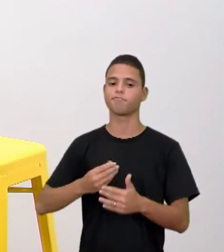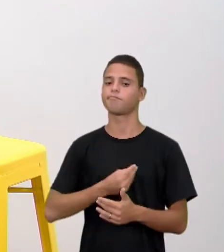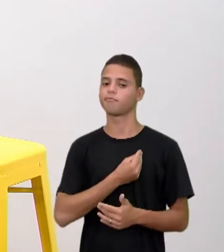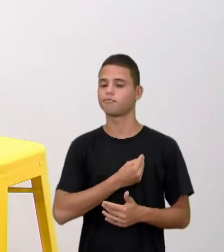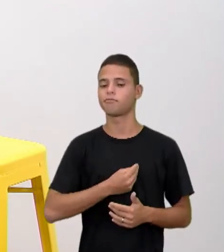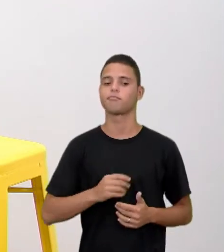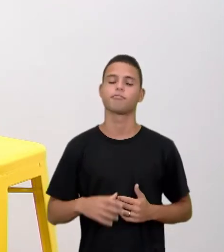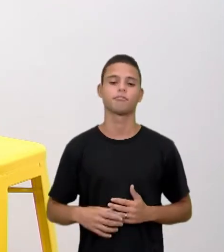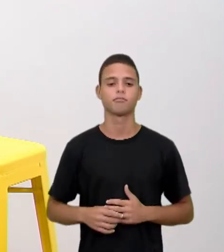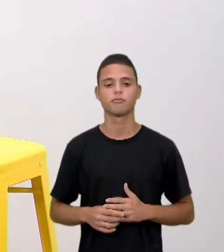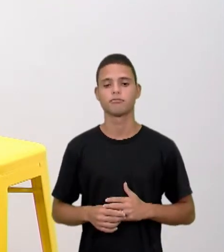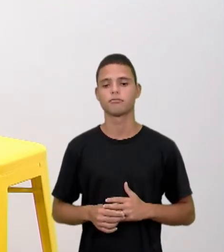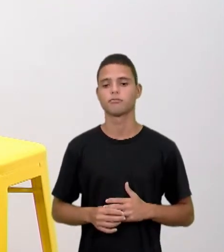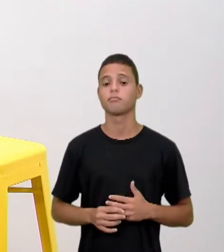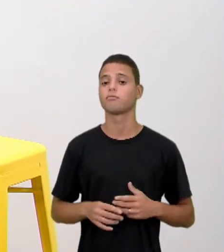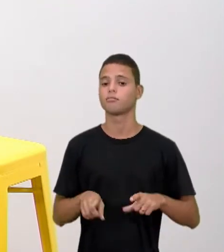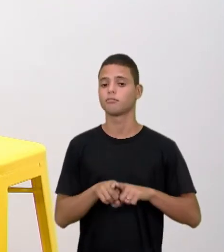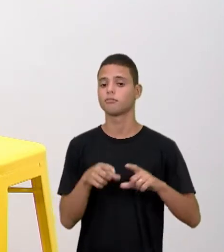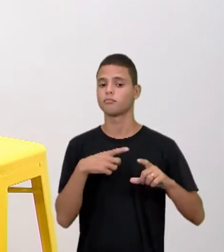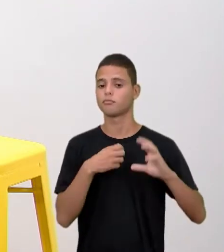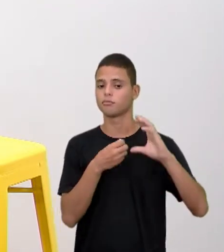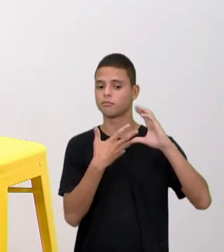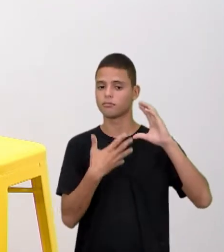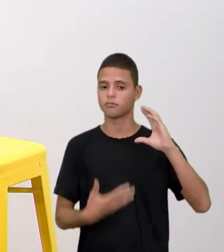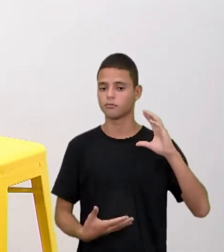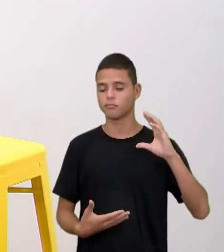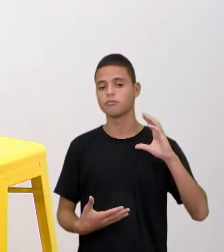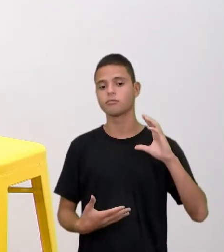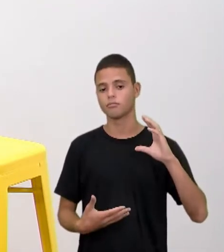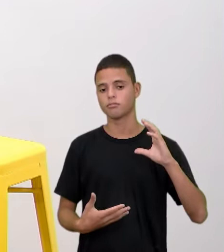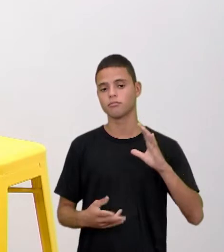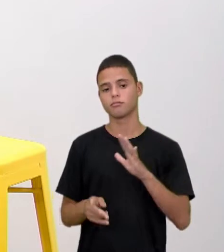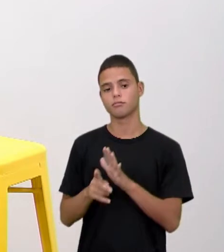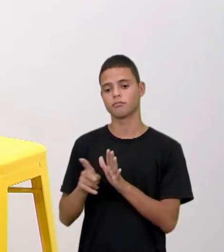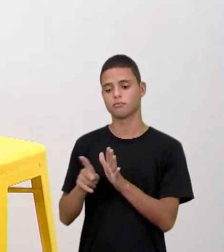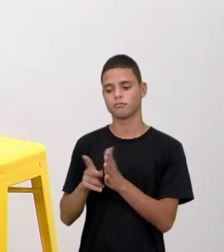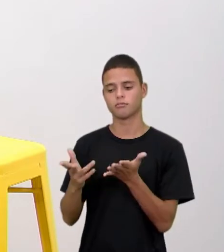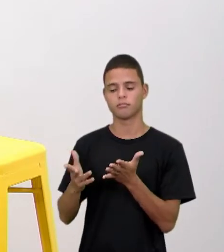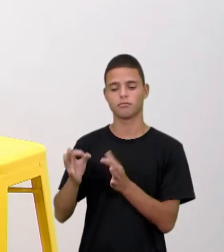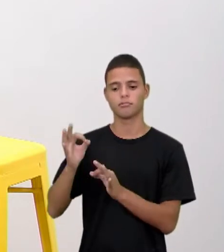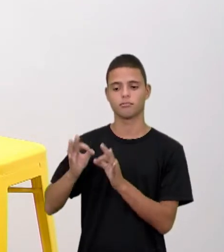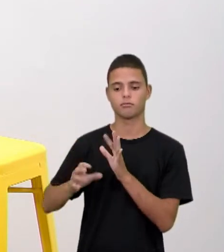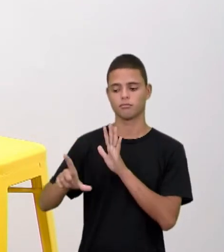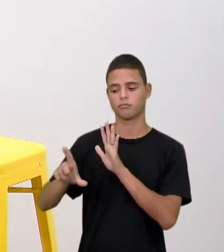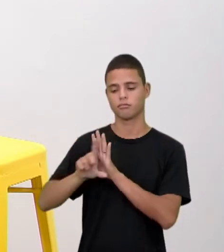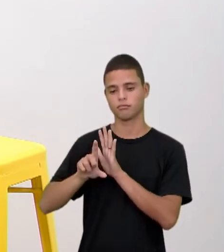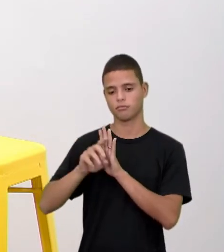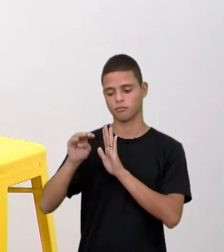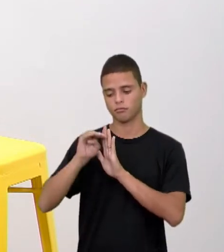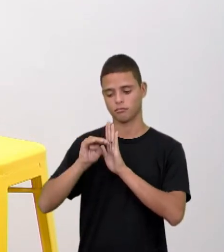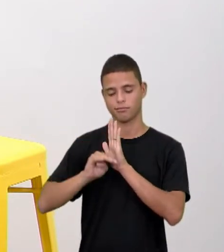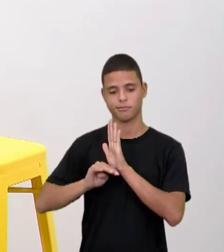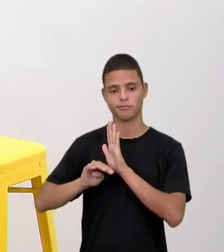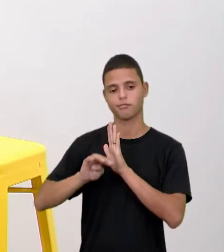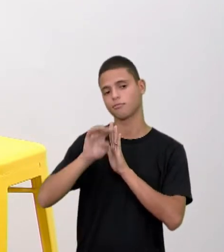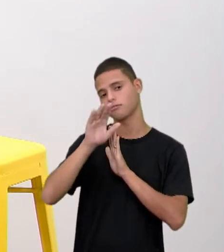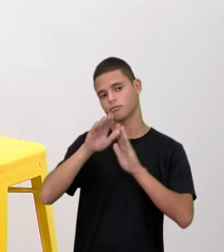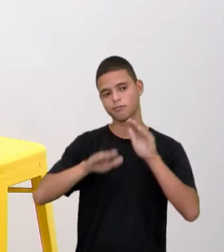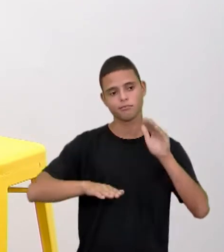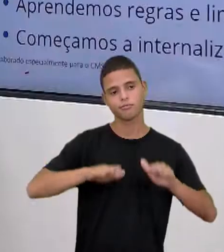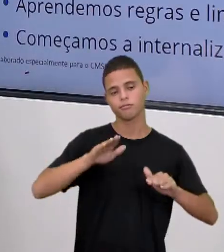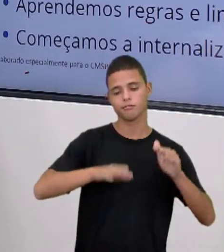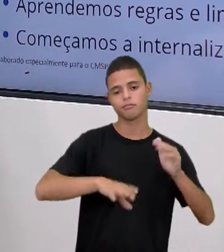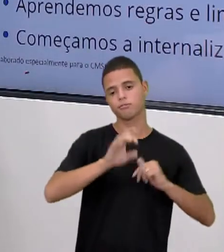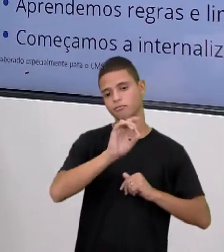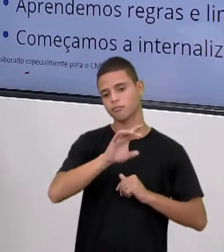aspecto biológico. Você tem um aspecto legal, jurídico, se você for pensar, e esse é variável, né? Muito mais